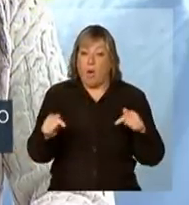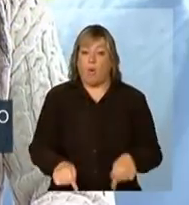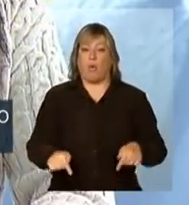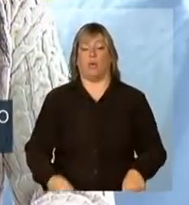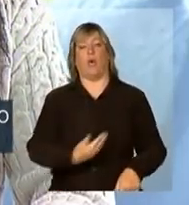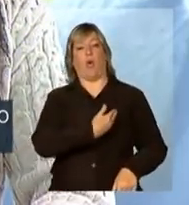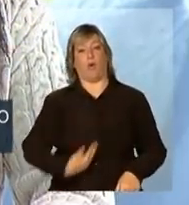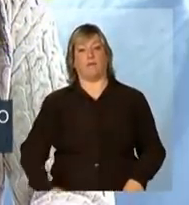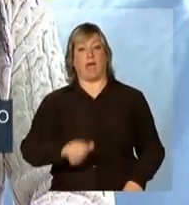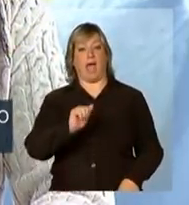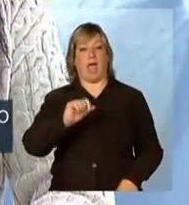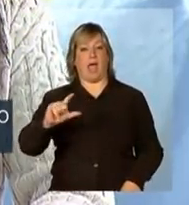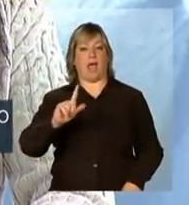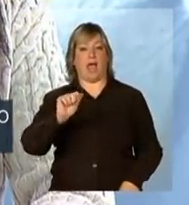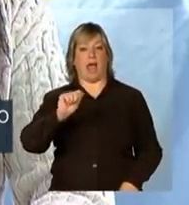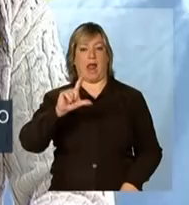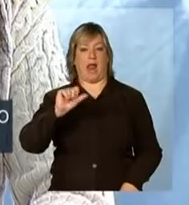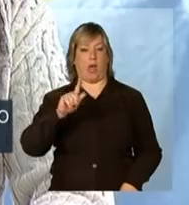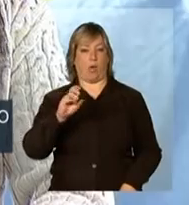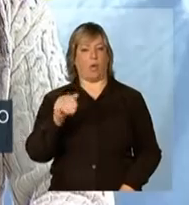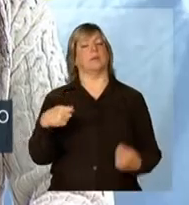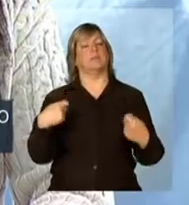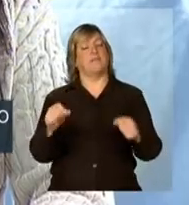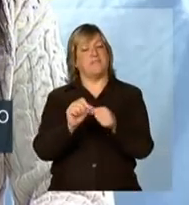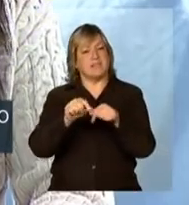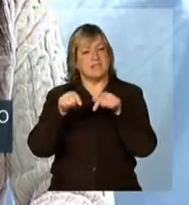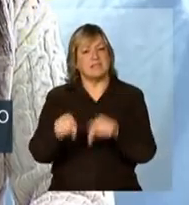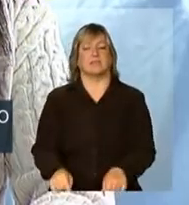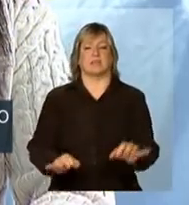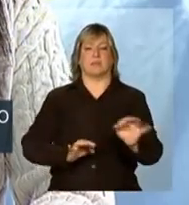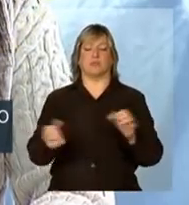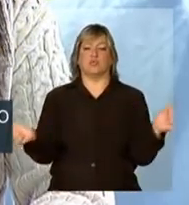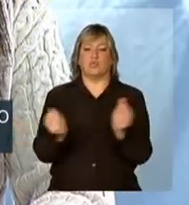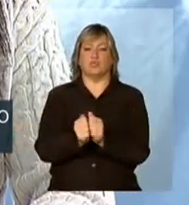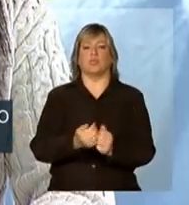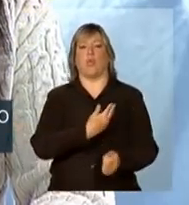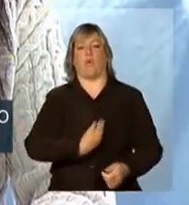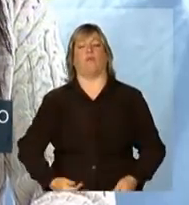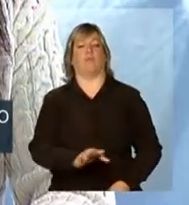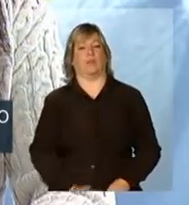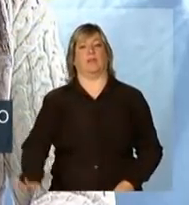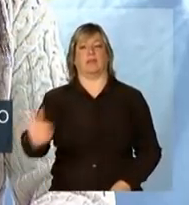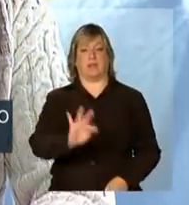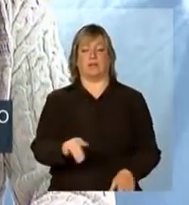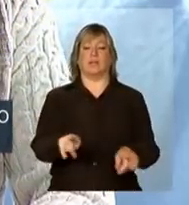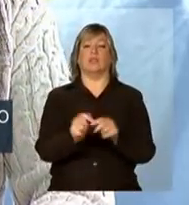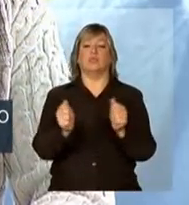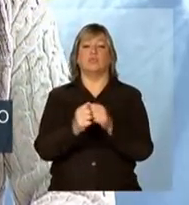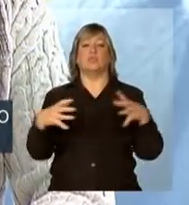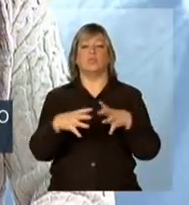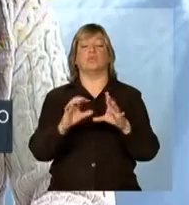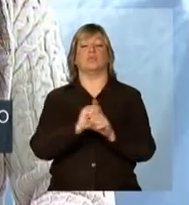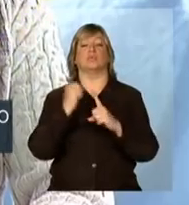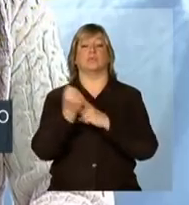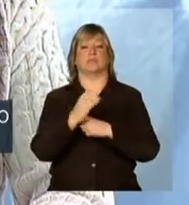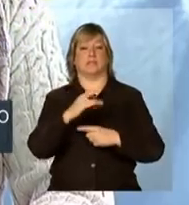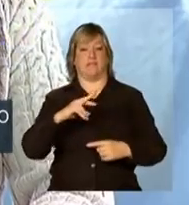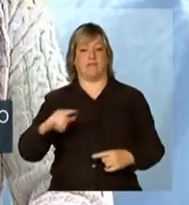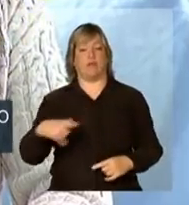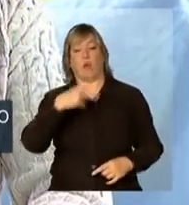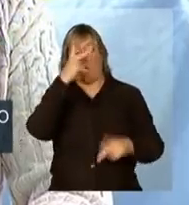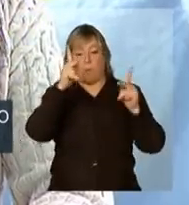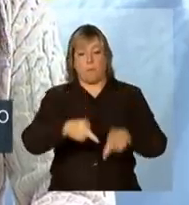o governo de Alagoas ele atue com esse plano junto com o governo federal e junto com a sociedade civil que